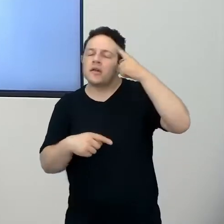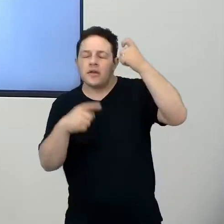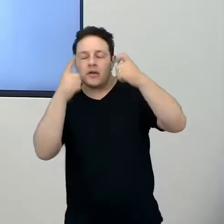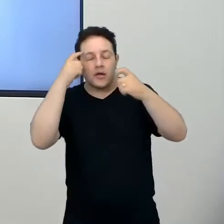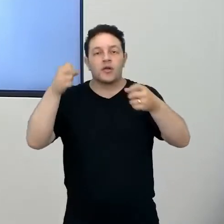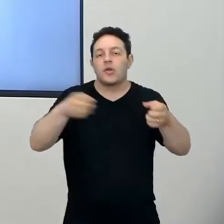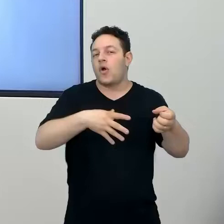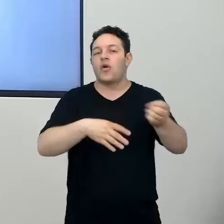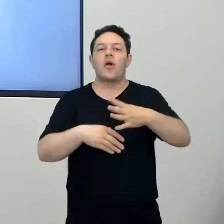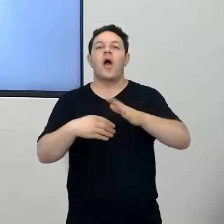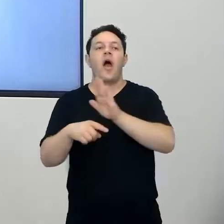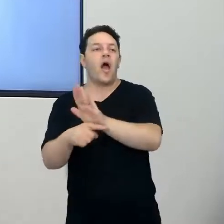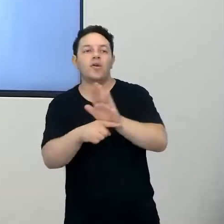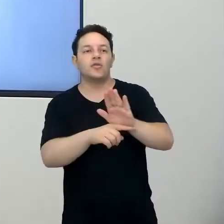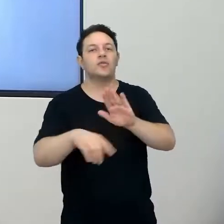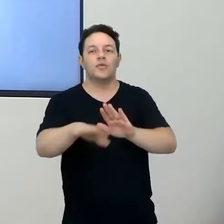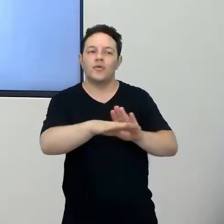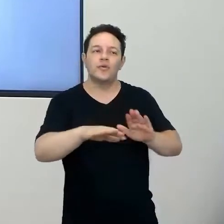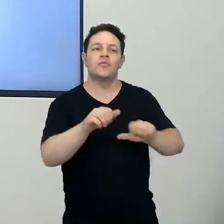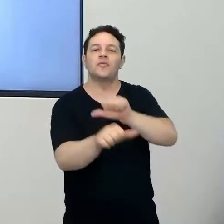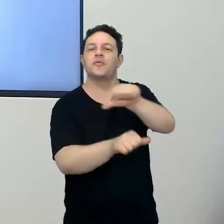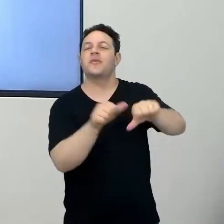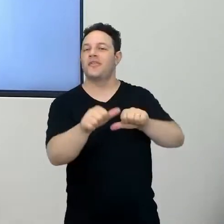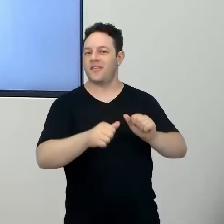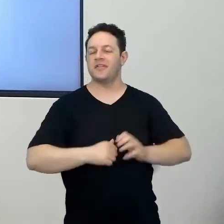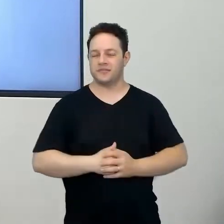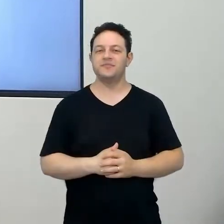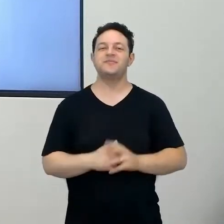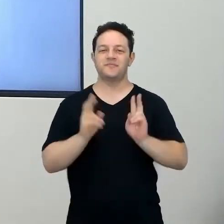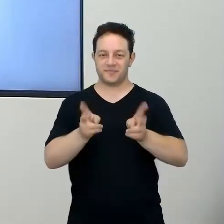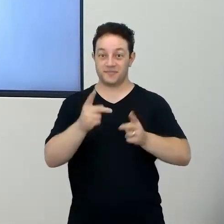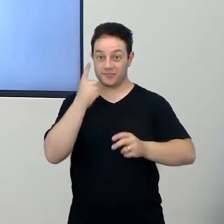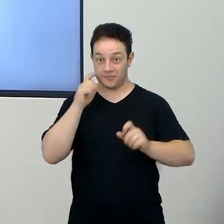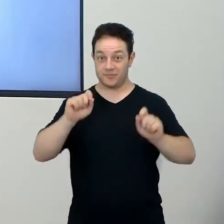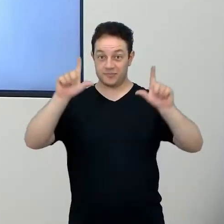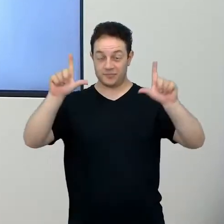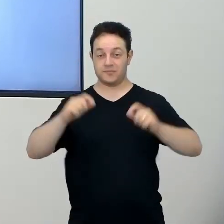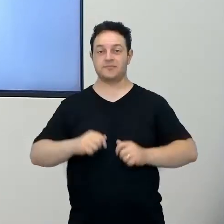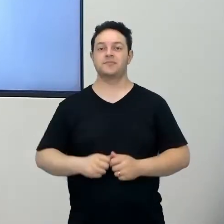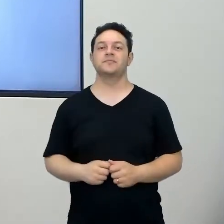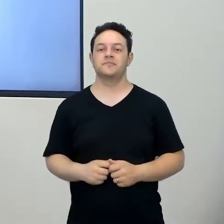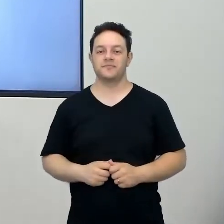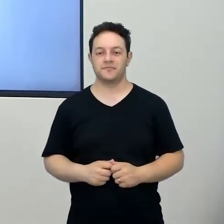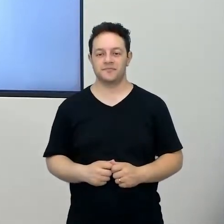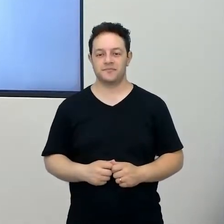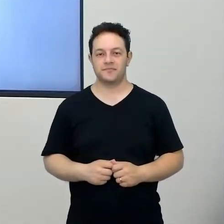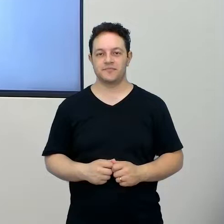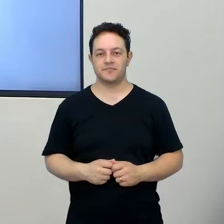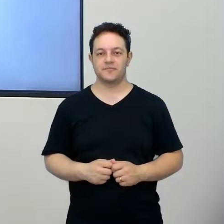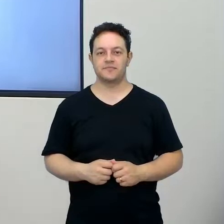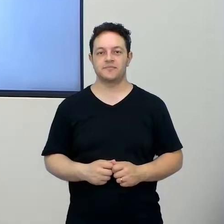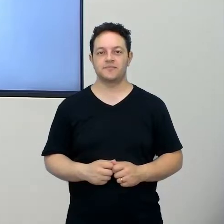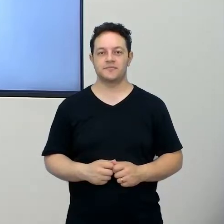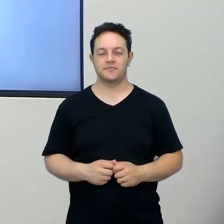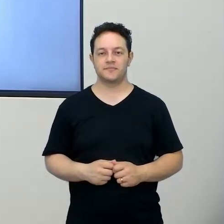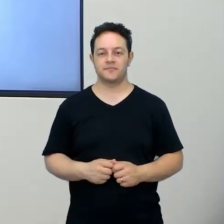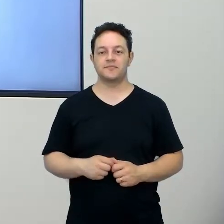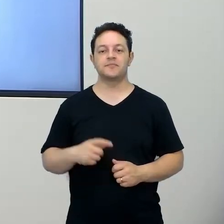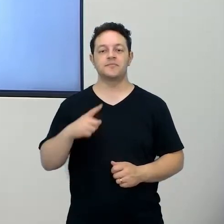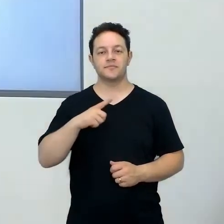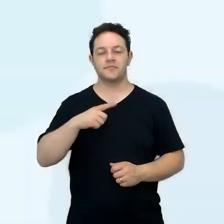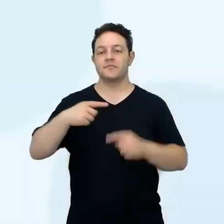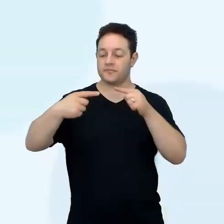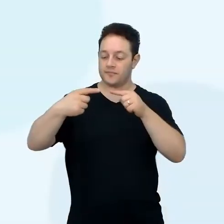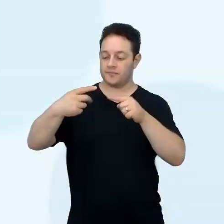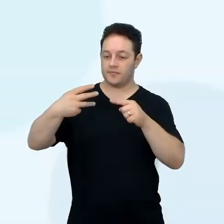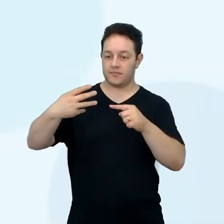no cotidiano das pessoas. Muito bem. Continuando a olhar na tela aí, o que nós temos? Nós temos as características de um empreendedor,